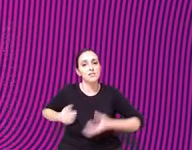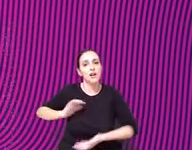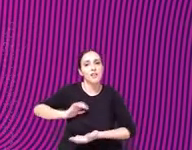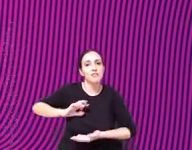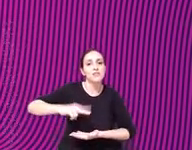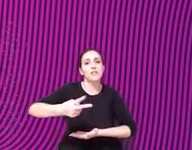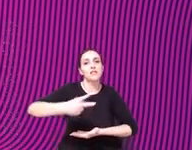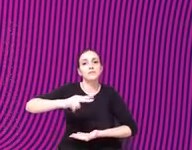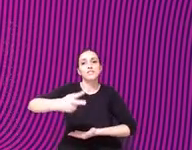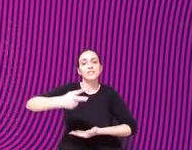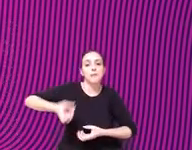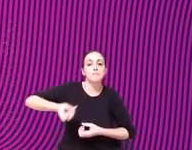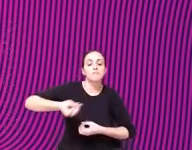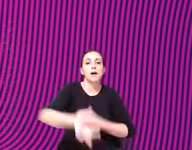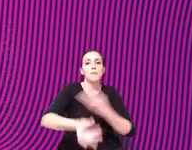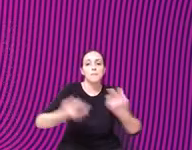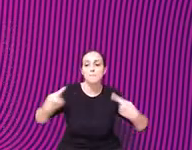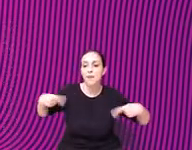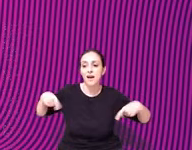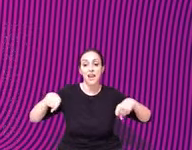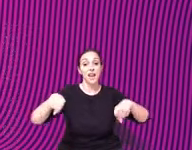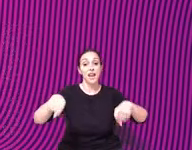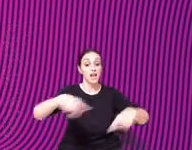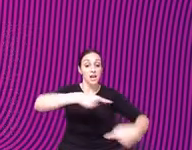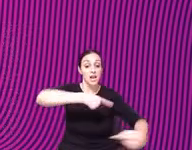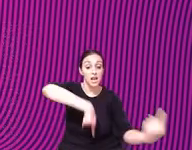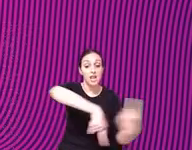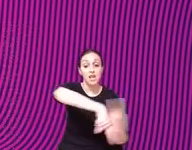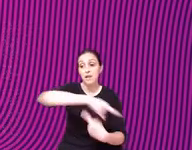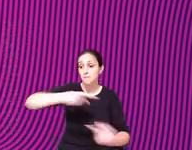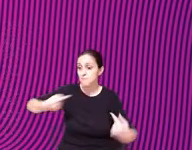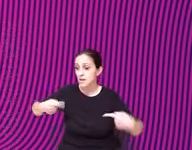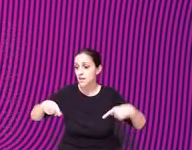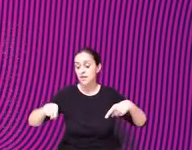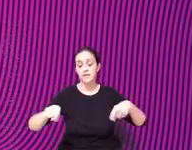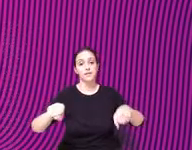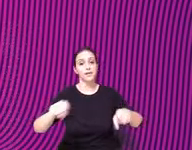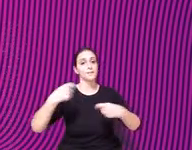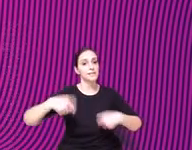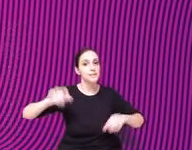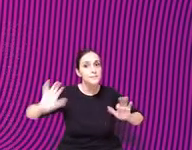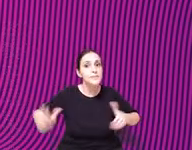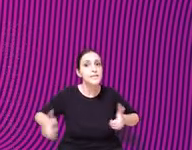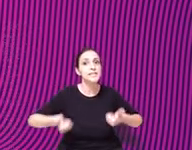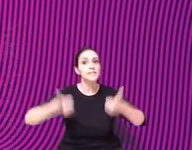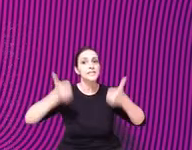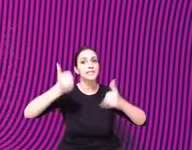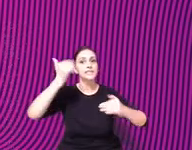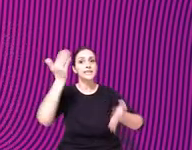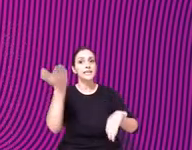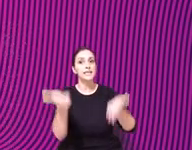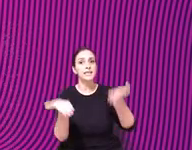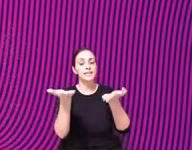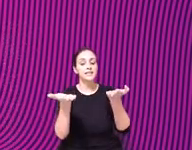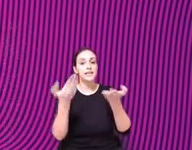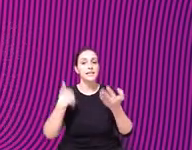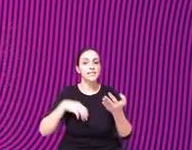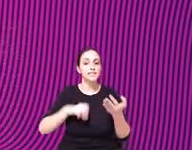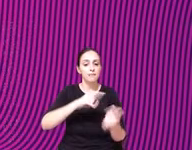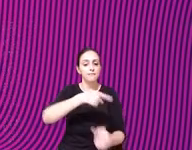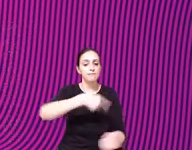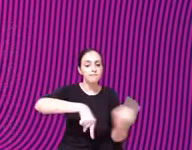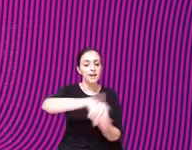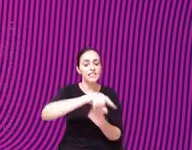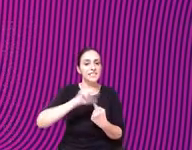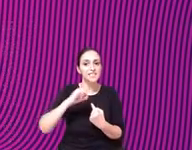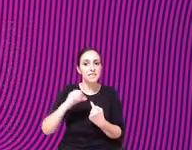doação, paralela à hemodiálise. Nós podemos até melhorar e equilibrar a diálise se